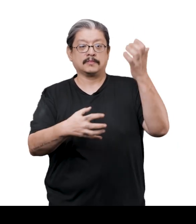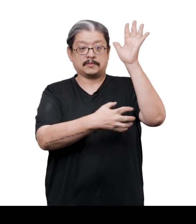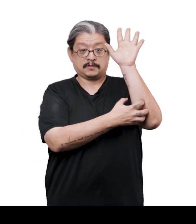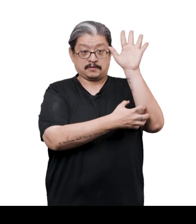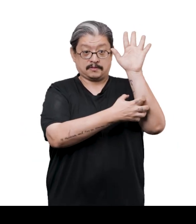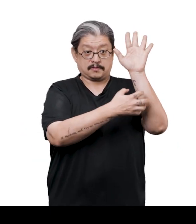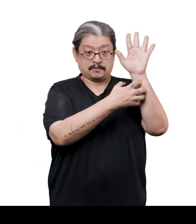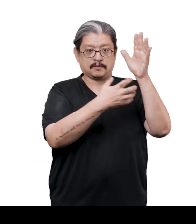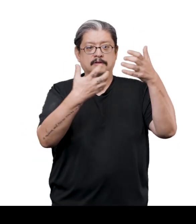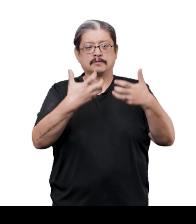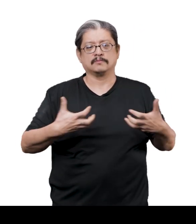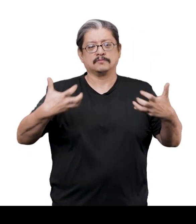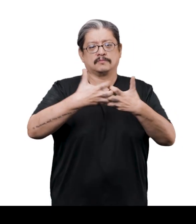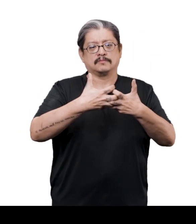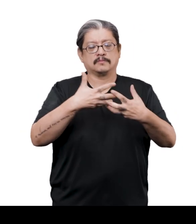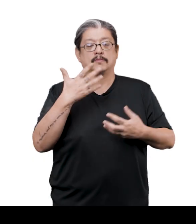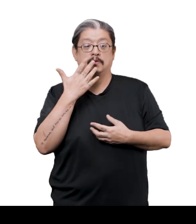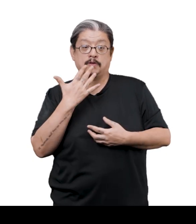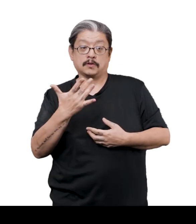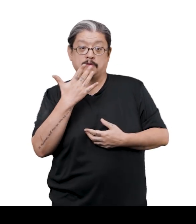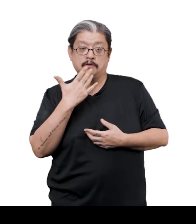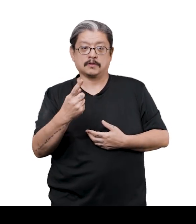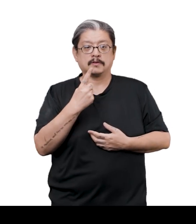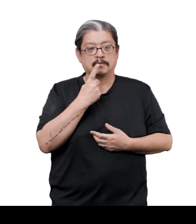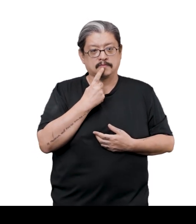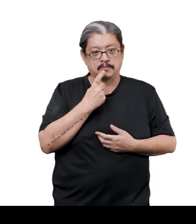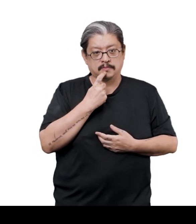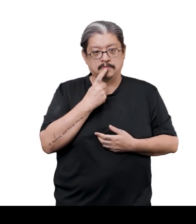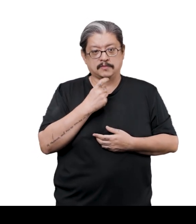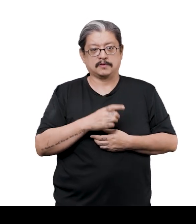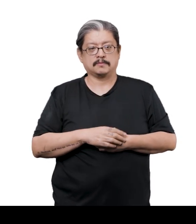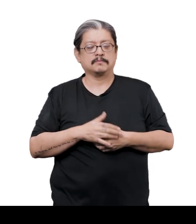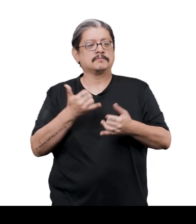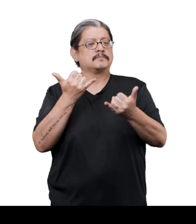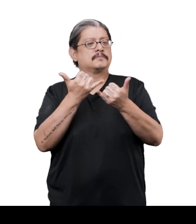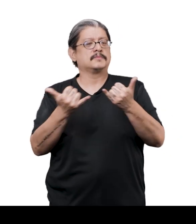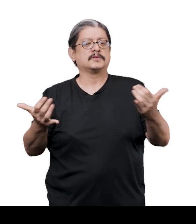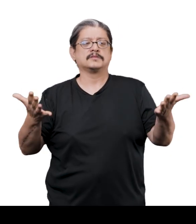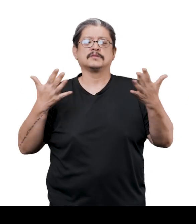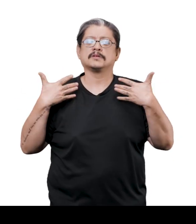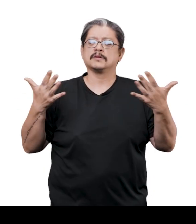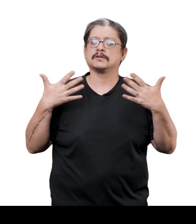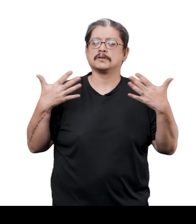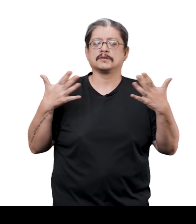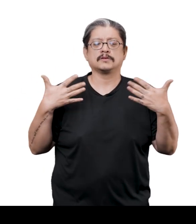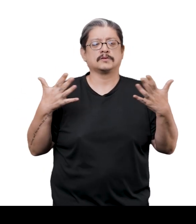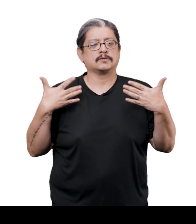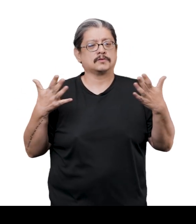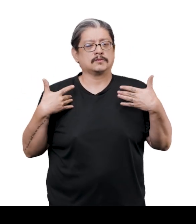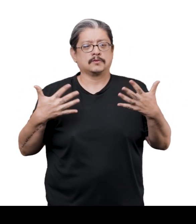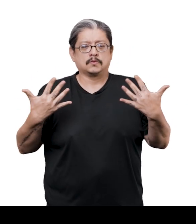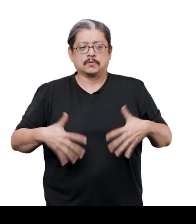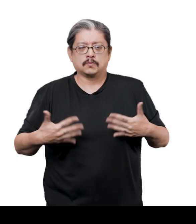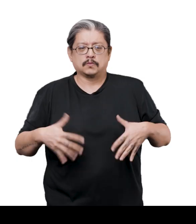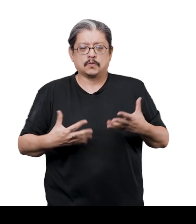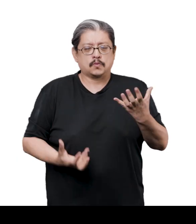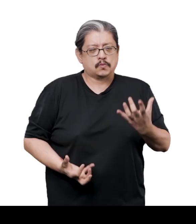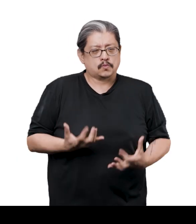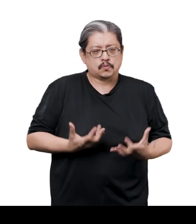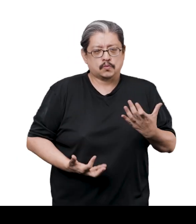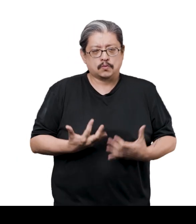e pigmentadas em tons de vermelho, cores que aludem ao calor incandescente do fogo e ao